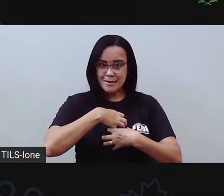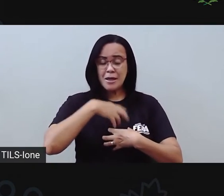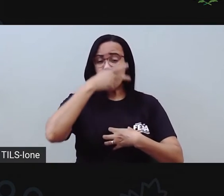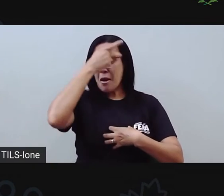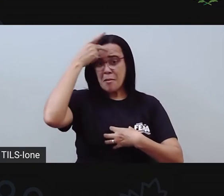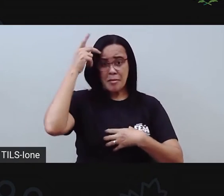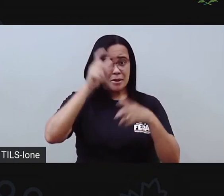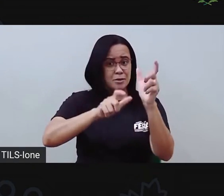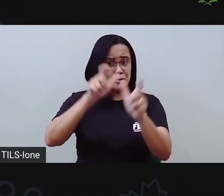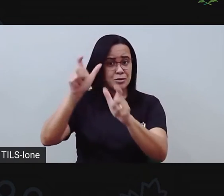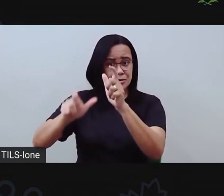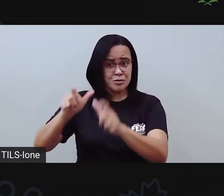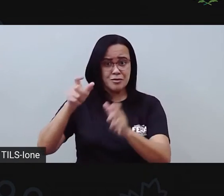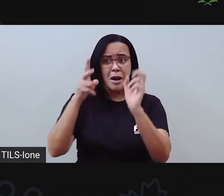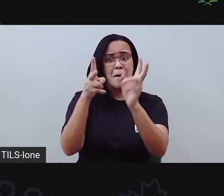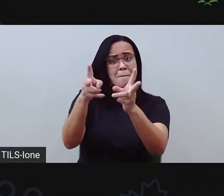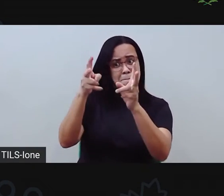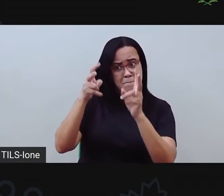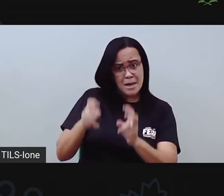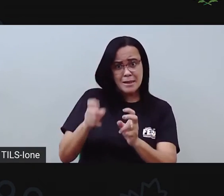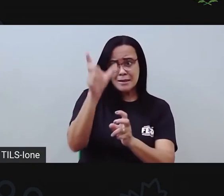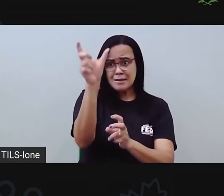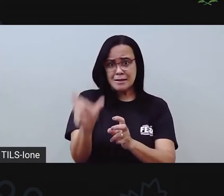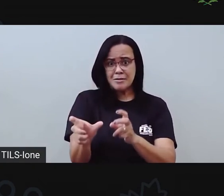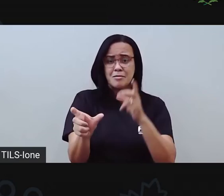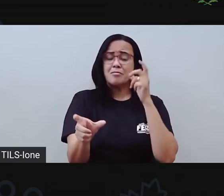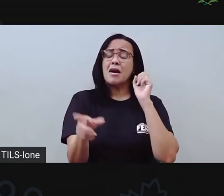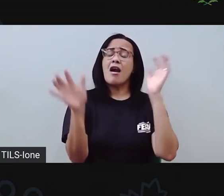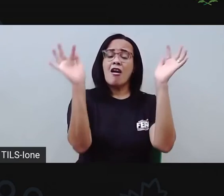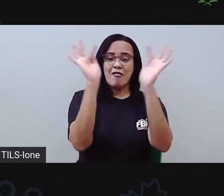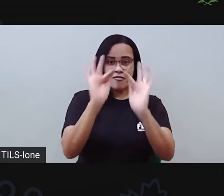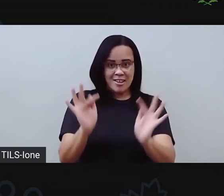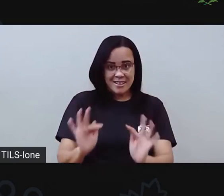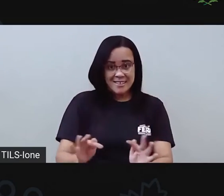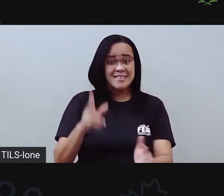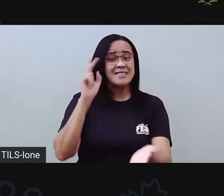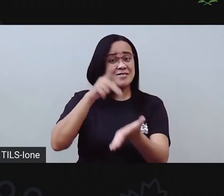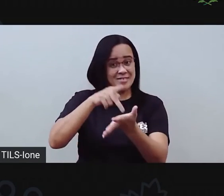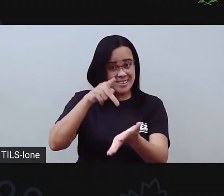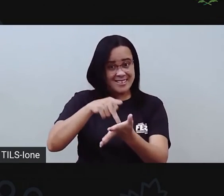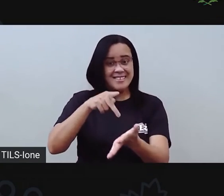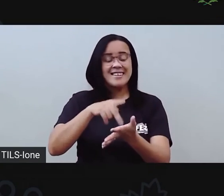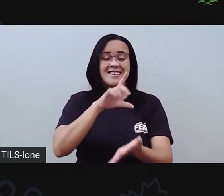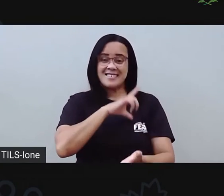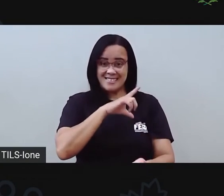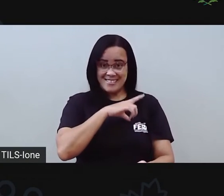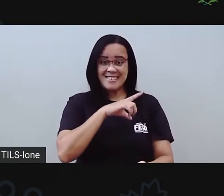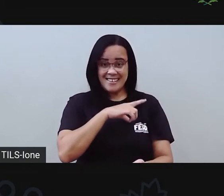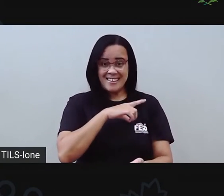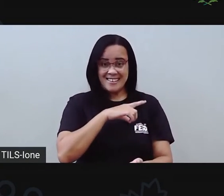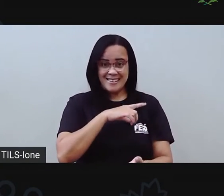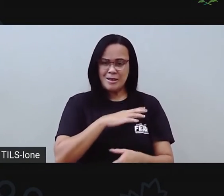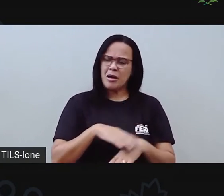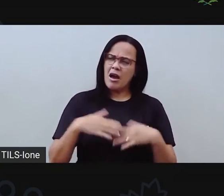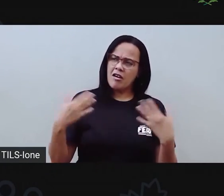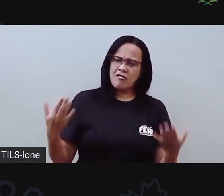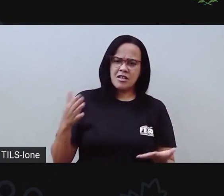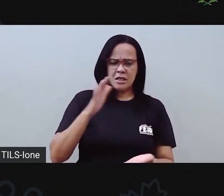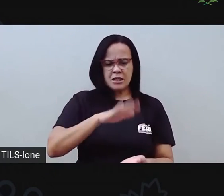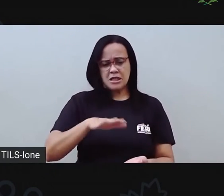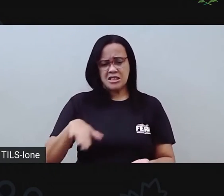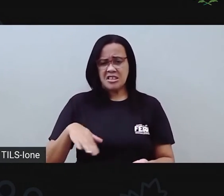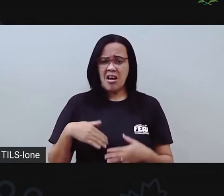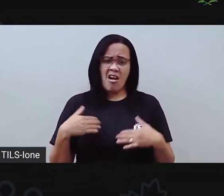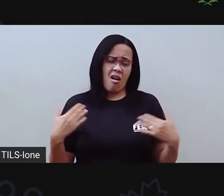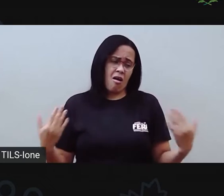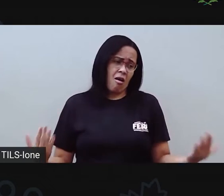ver essa felicidade em nós, né? Então, às vezes, quando a criança fala assim, ah, ninguém quer ser meu amigo.